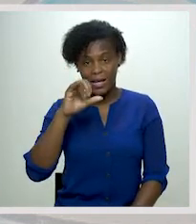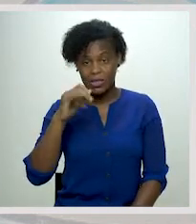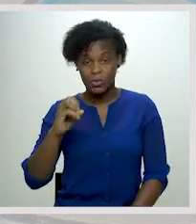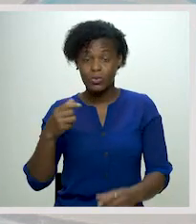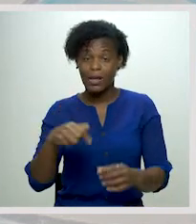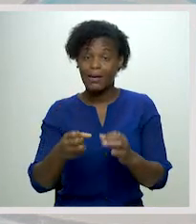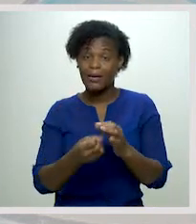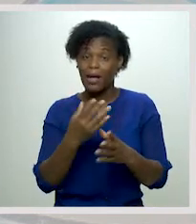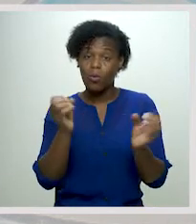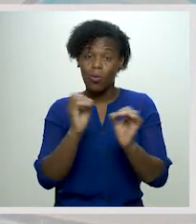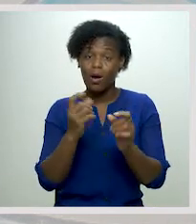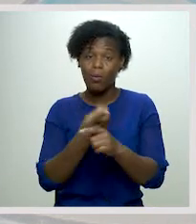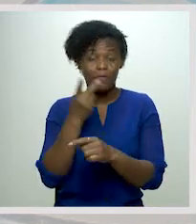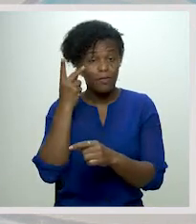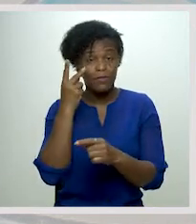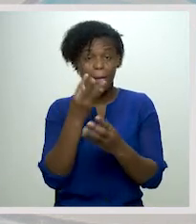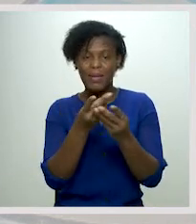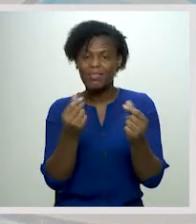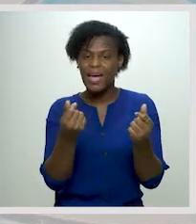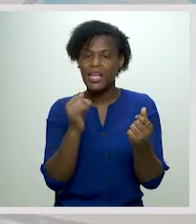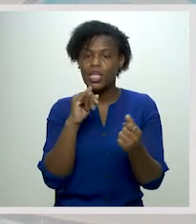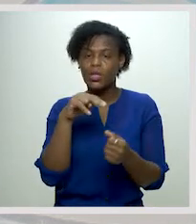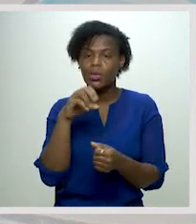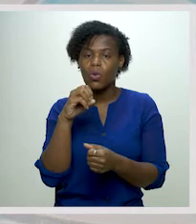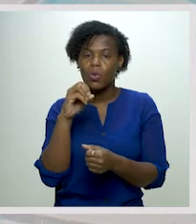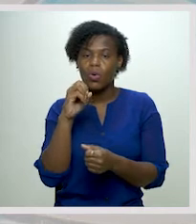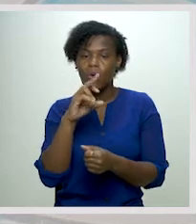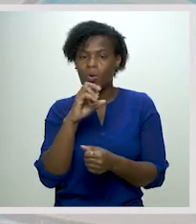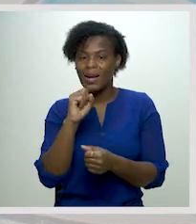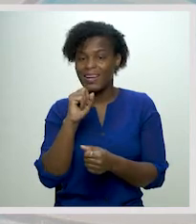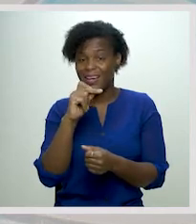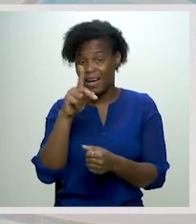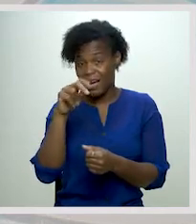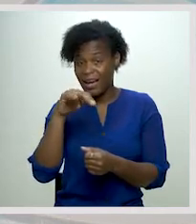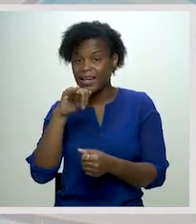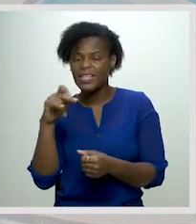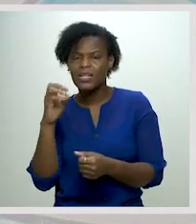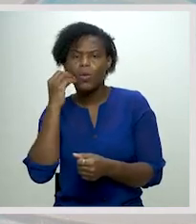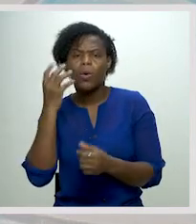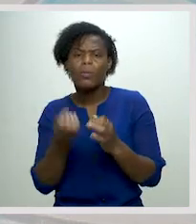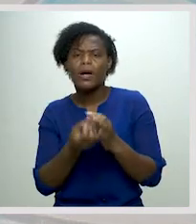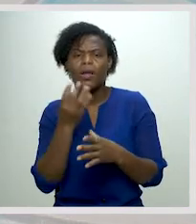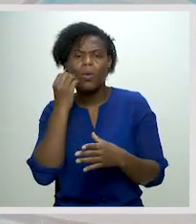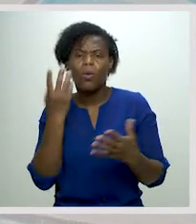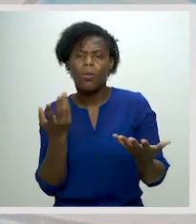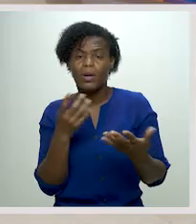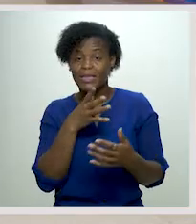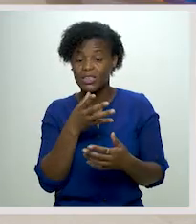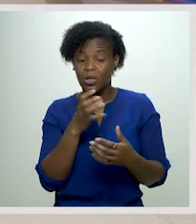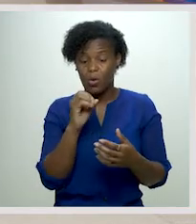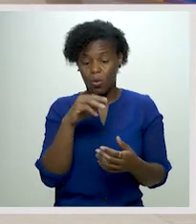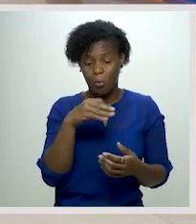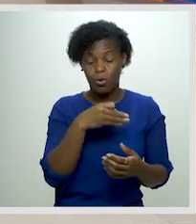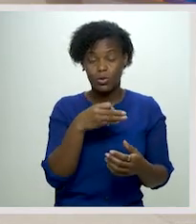vivos através do quê? Da matéria inorgânica. Mas como é que teriam surgido estes compostos orgânicos?